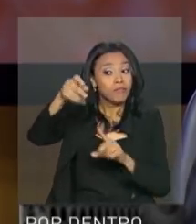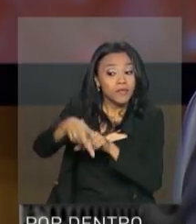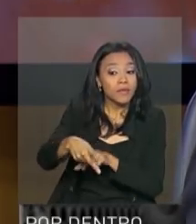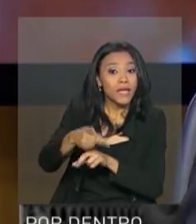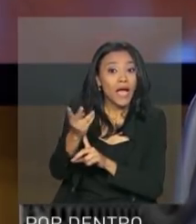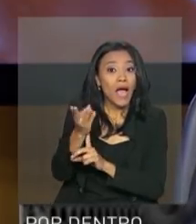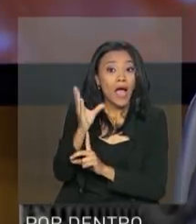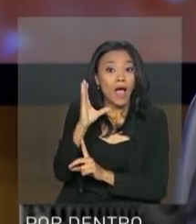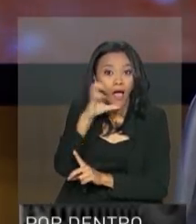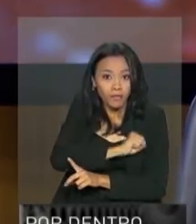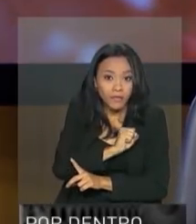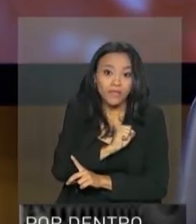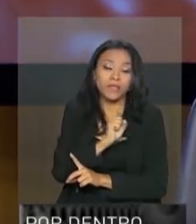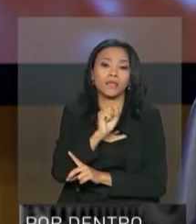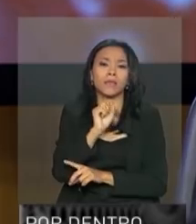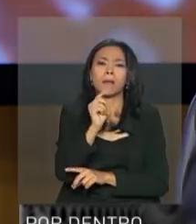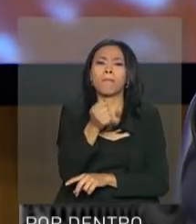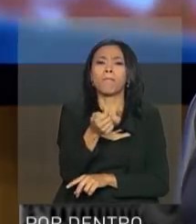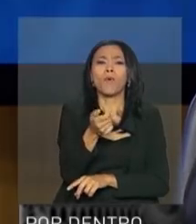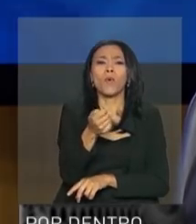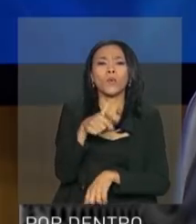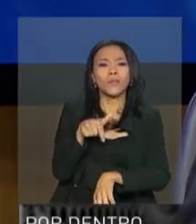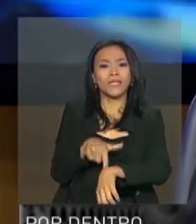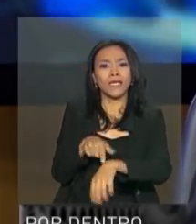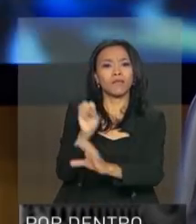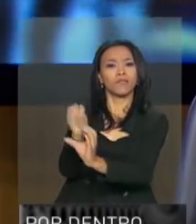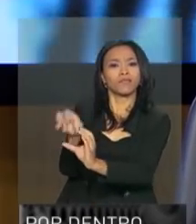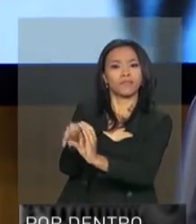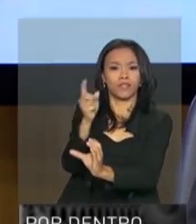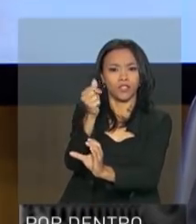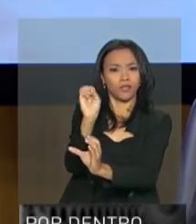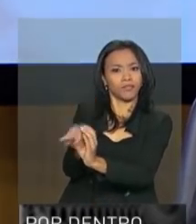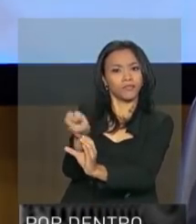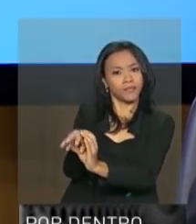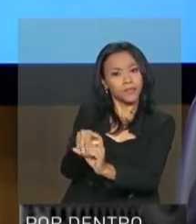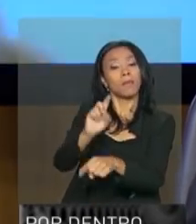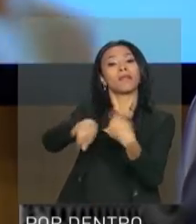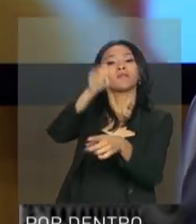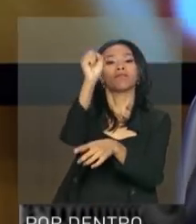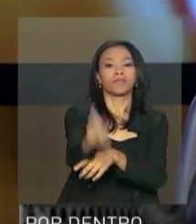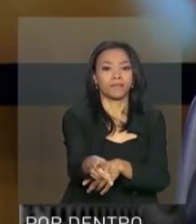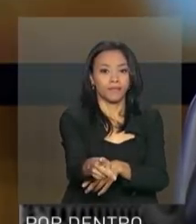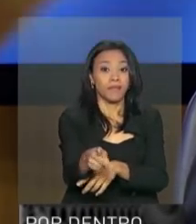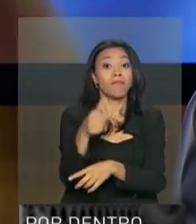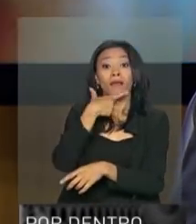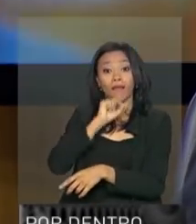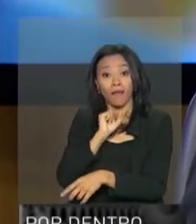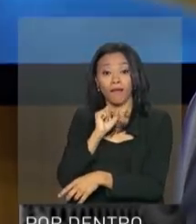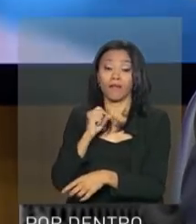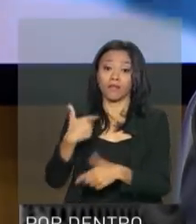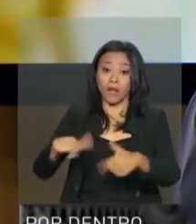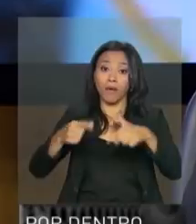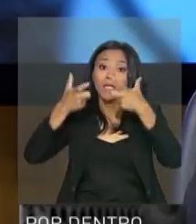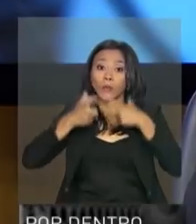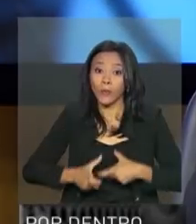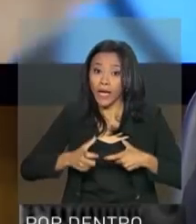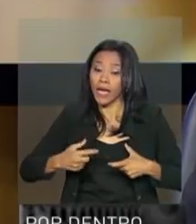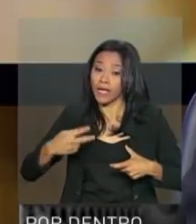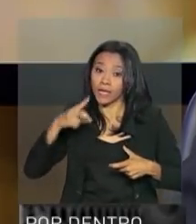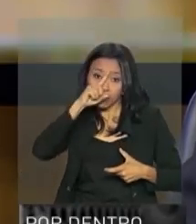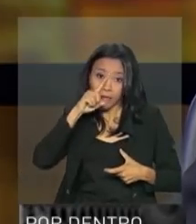rápida ou com menos tempo de contribuição, com menos idade para aquela pessoa que trabalha com exposição a algo que faz mal